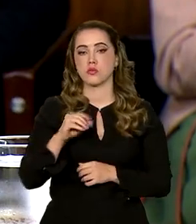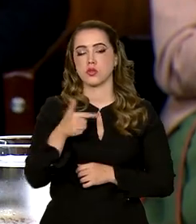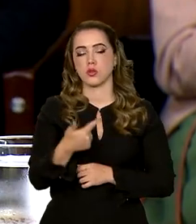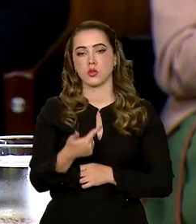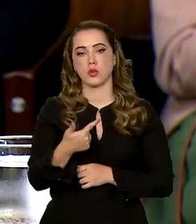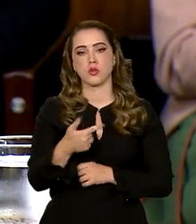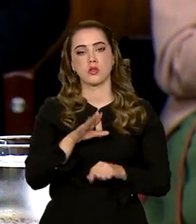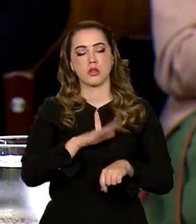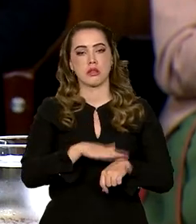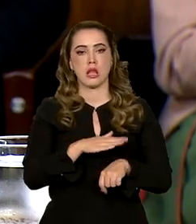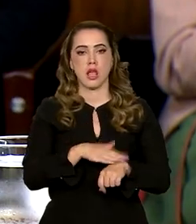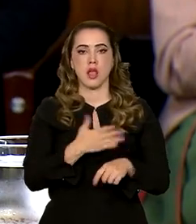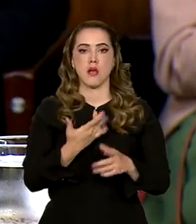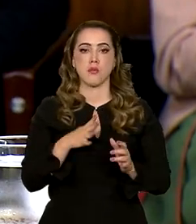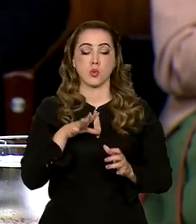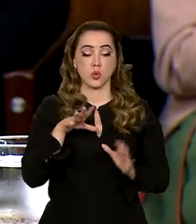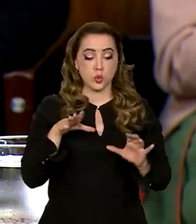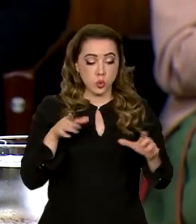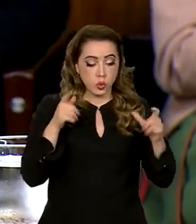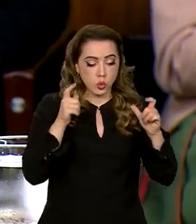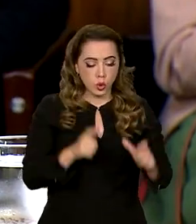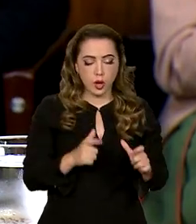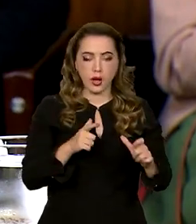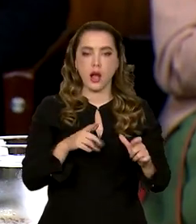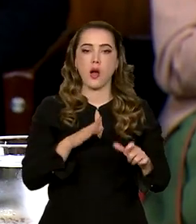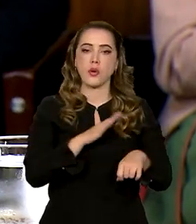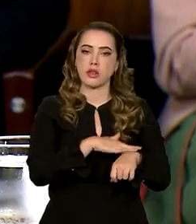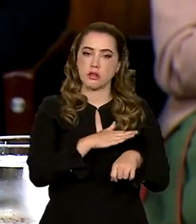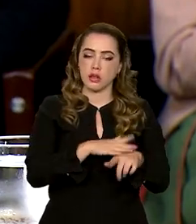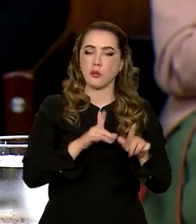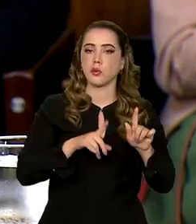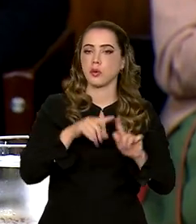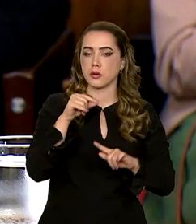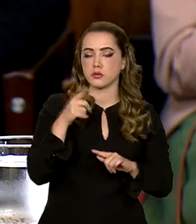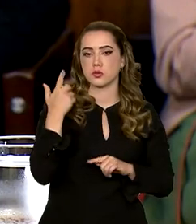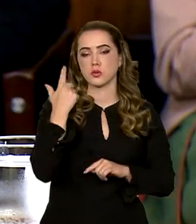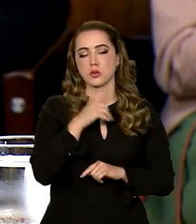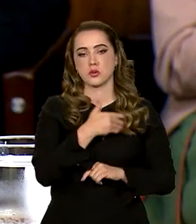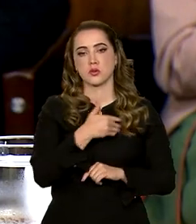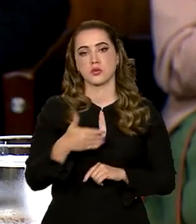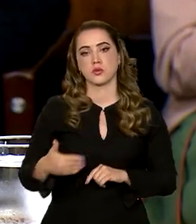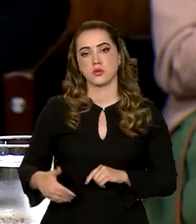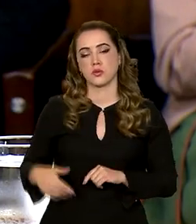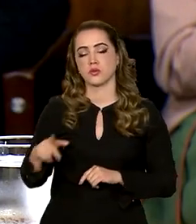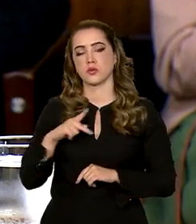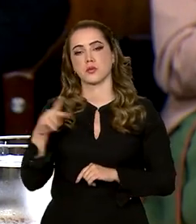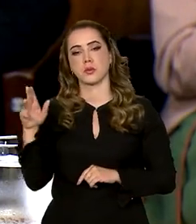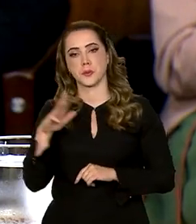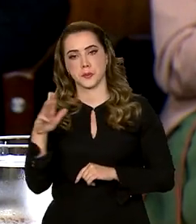CO2 em termos setoriais já alcançada em tempo recorde pelo governo do presidente Lula.